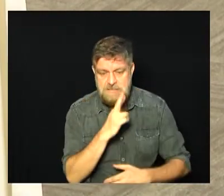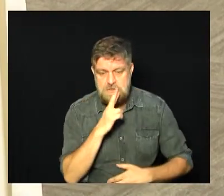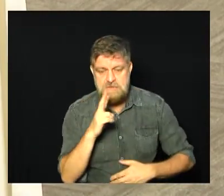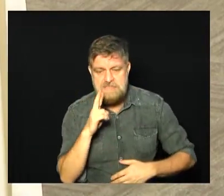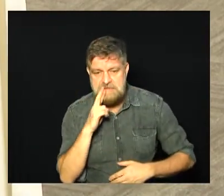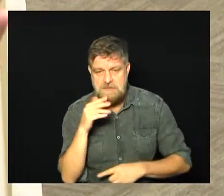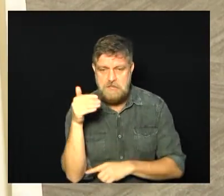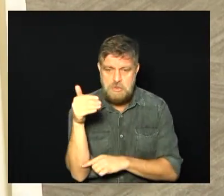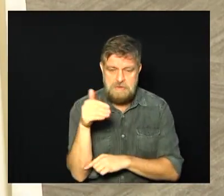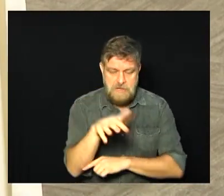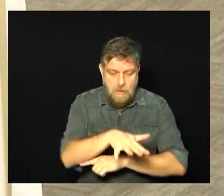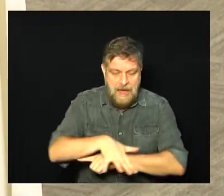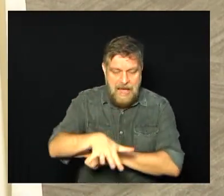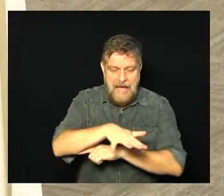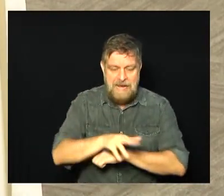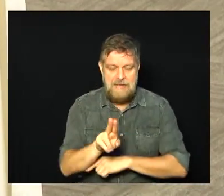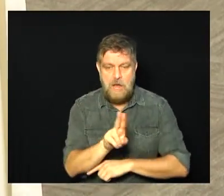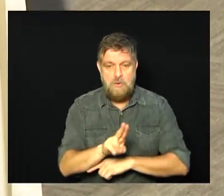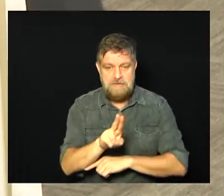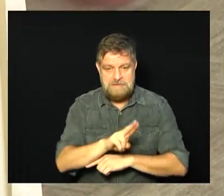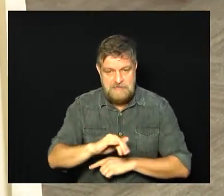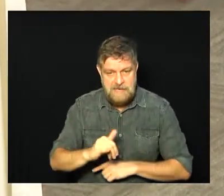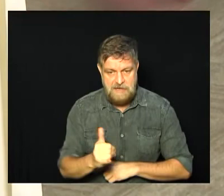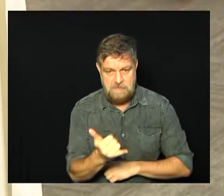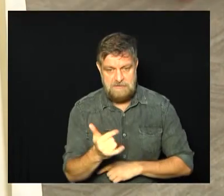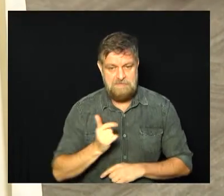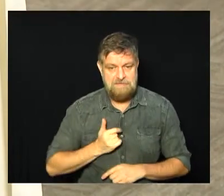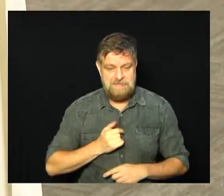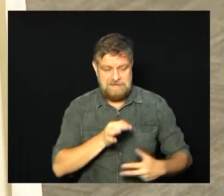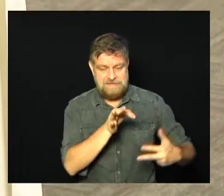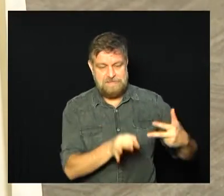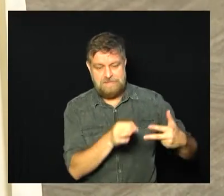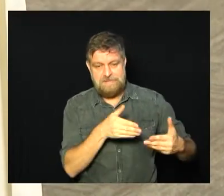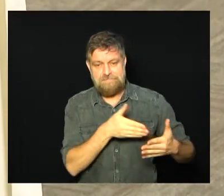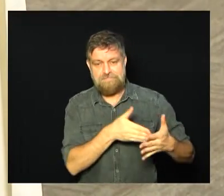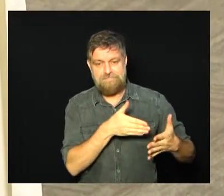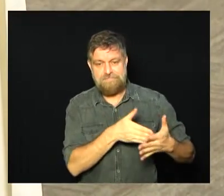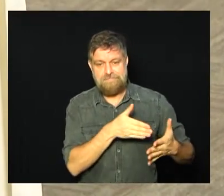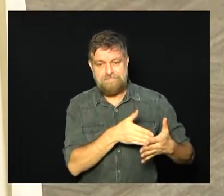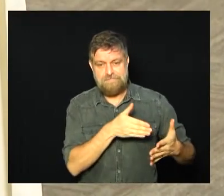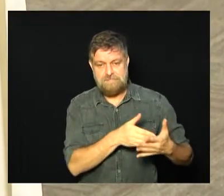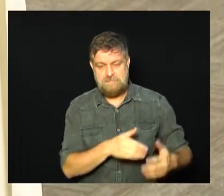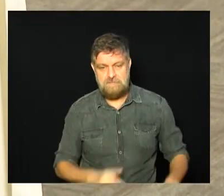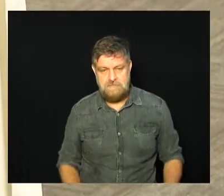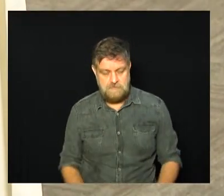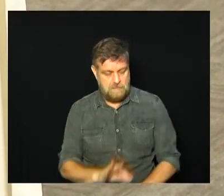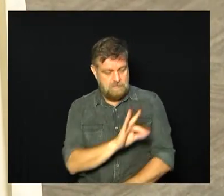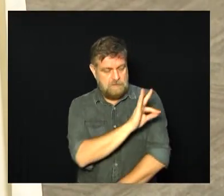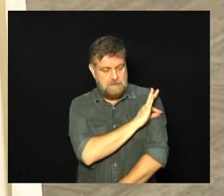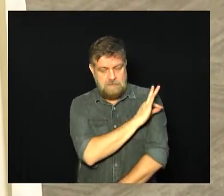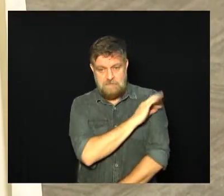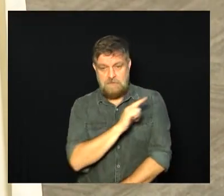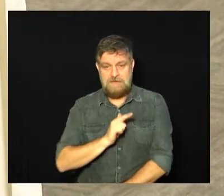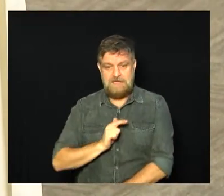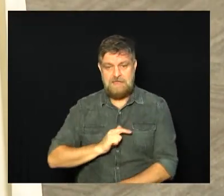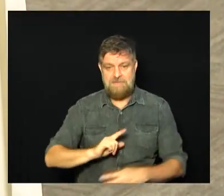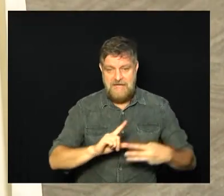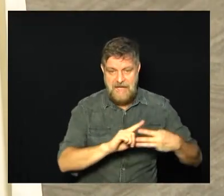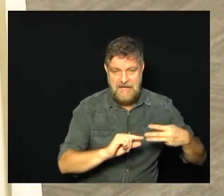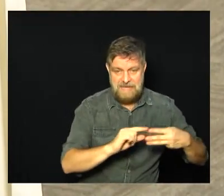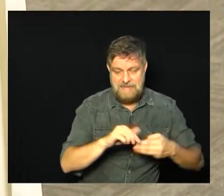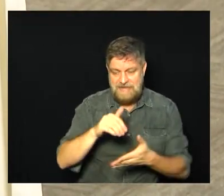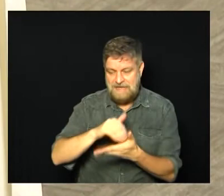de instabilidade jurídica, vamos falar assim, isso não avançou. O governo, através da INDEC, Secretaria de